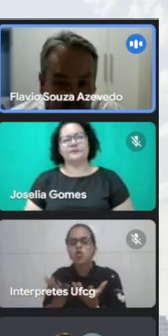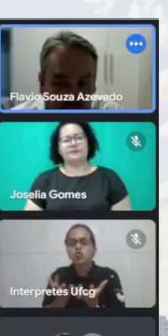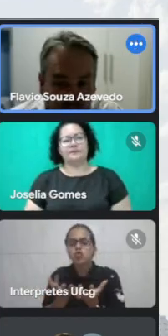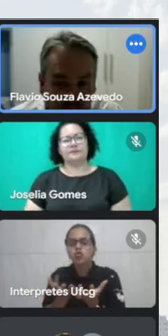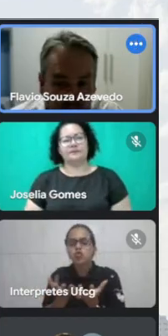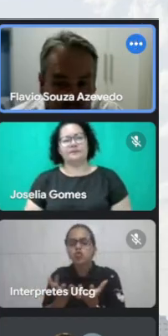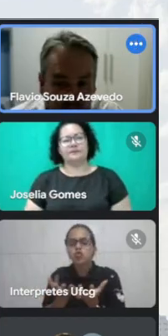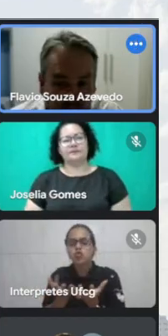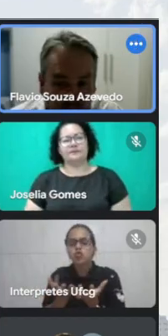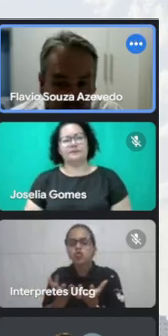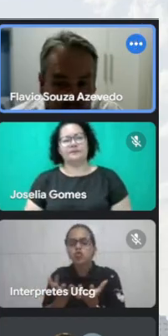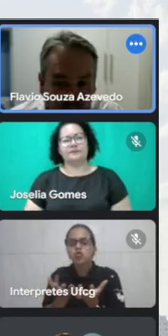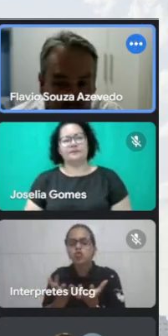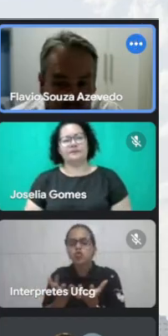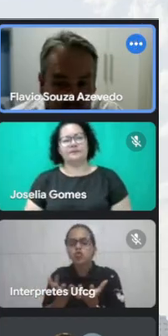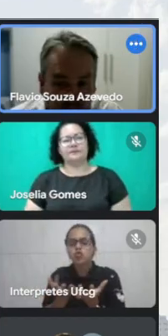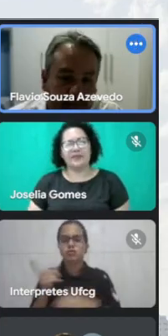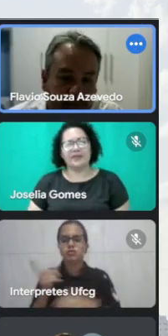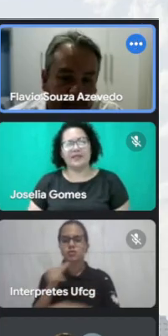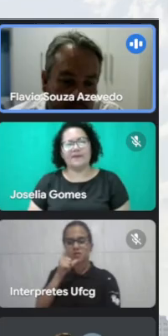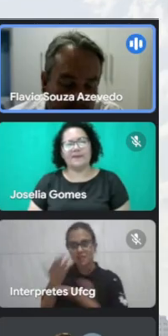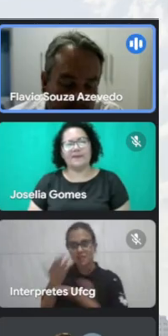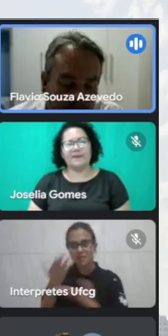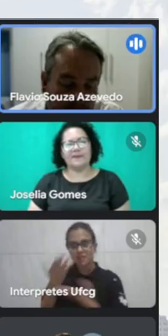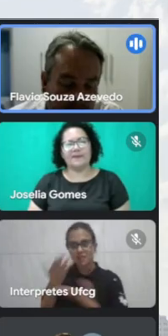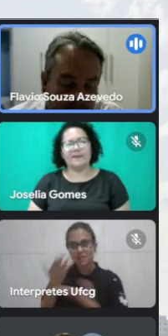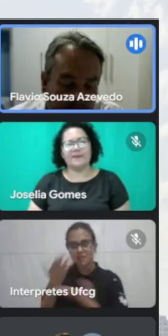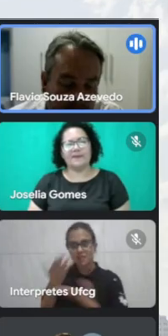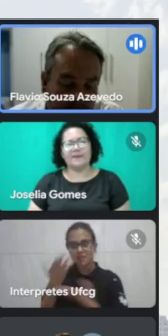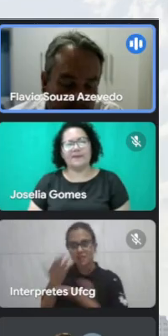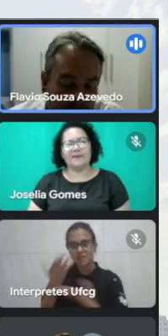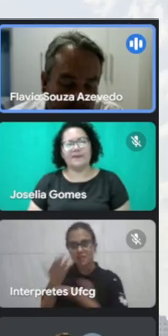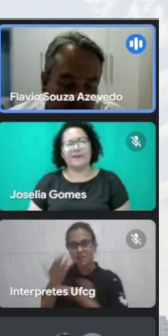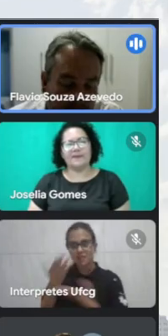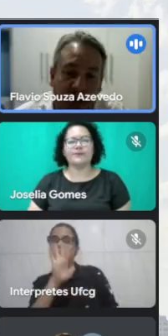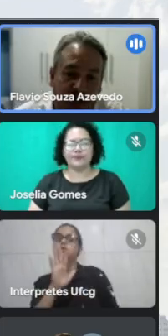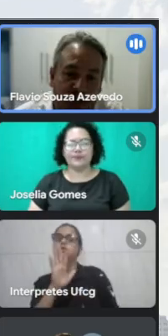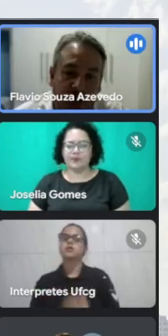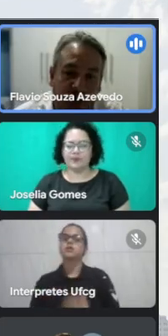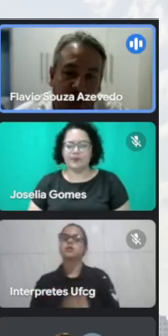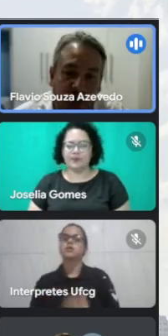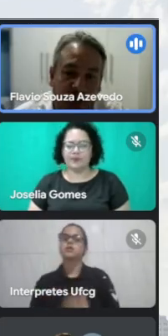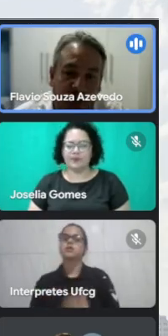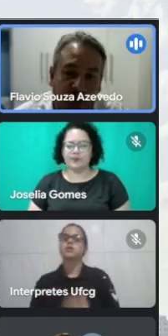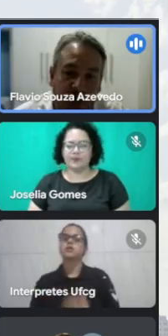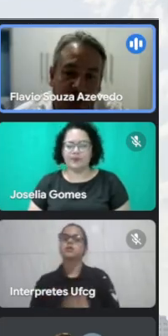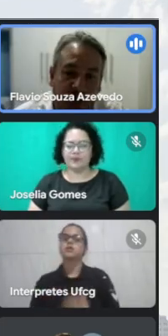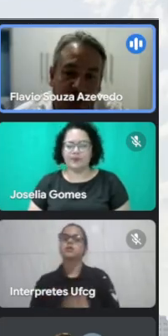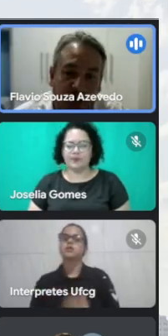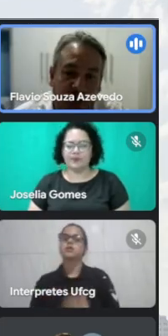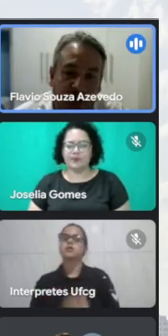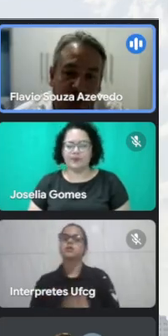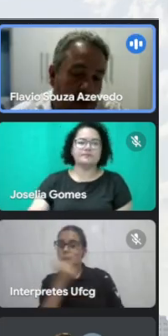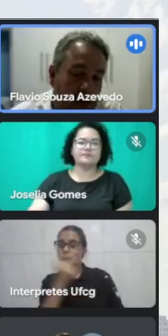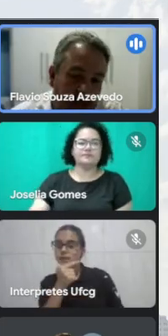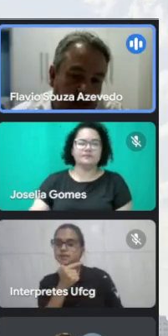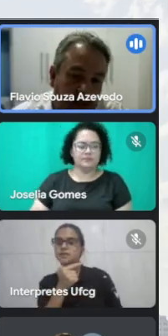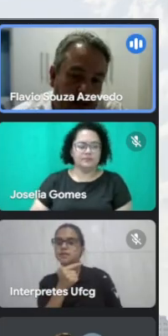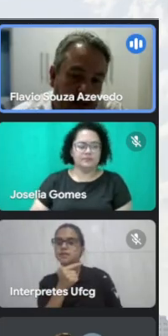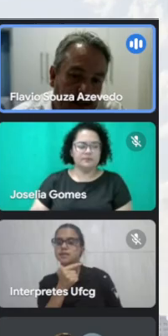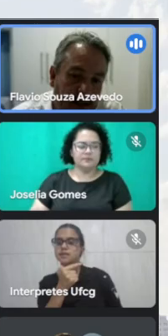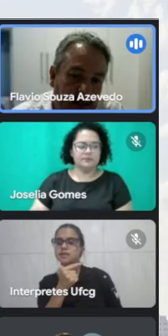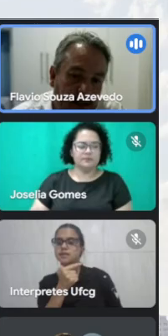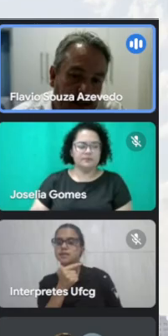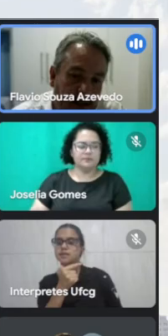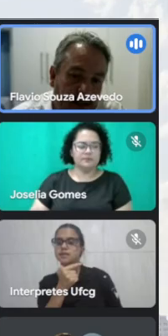algumas partes do ano, meses do ano, ou permanentemente submersa. Então, essas plantas macrófitas que são